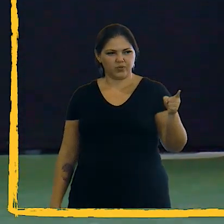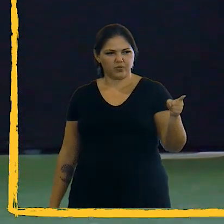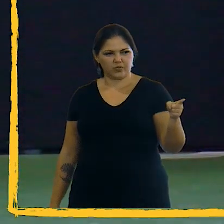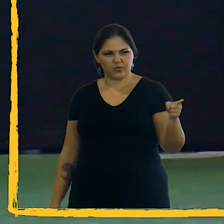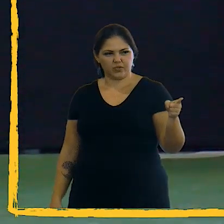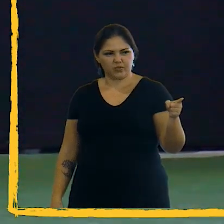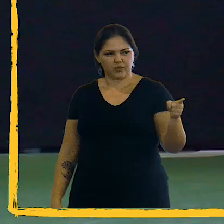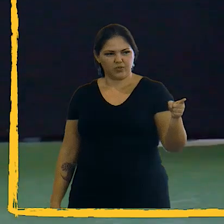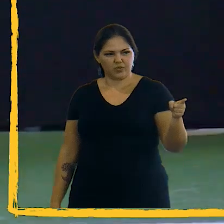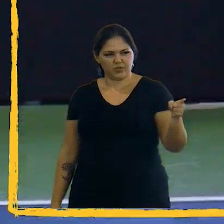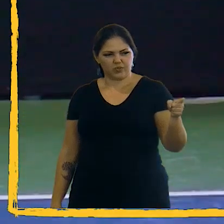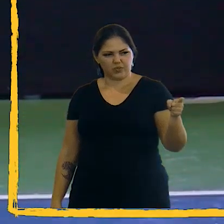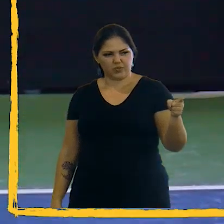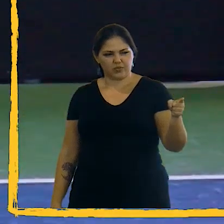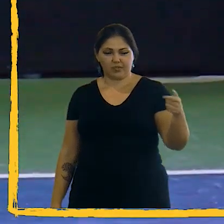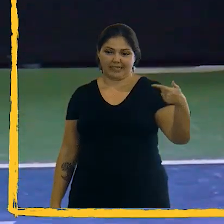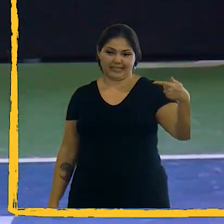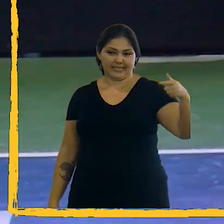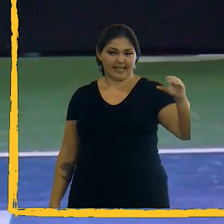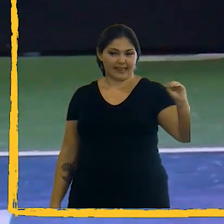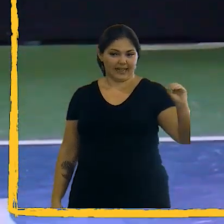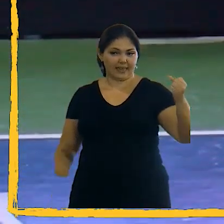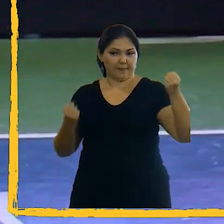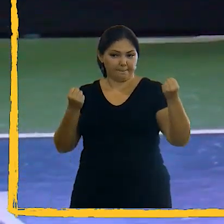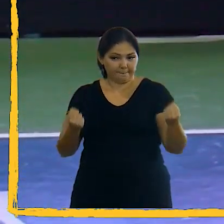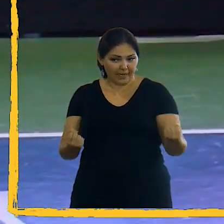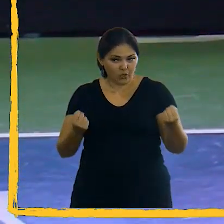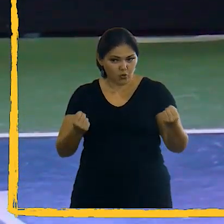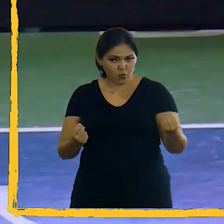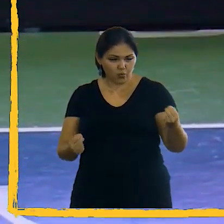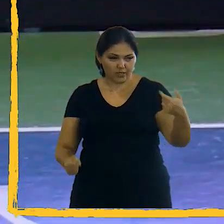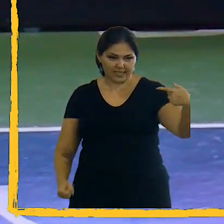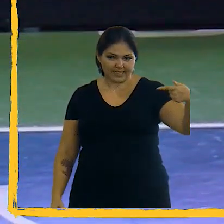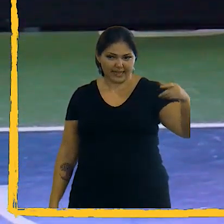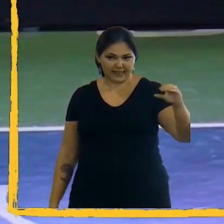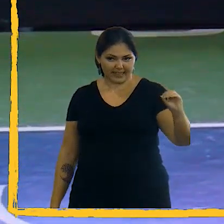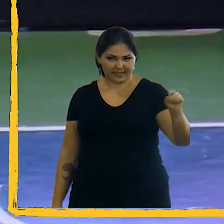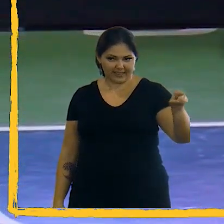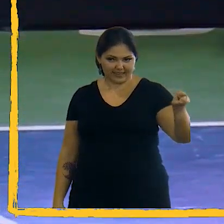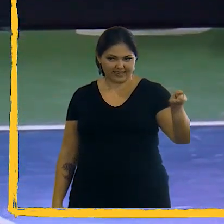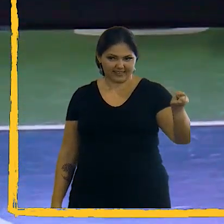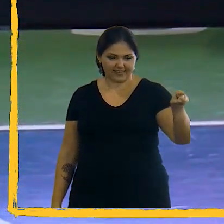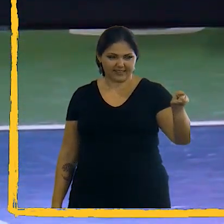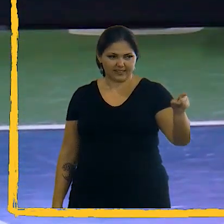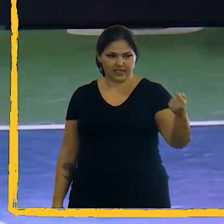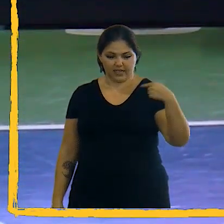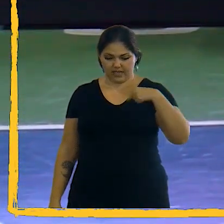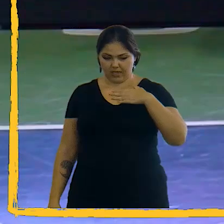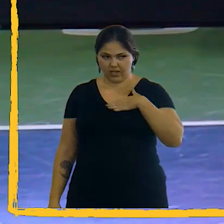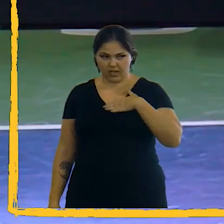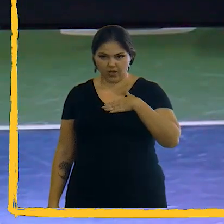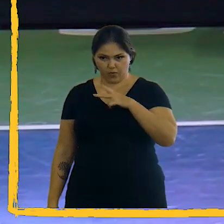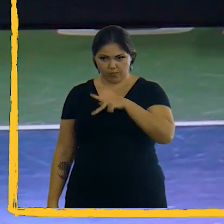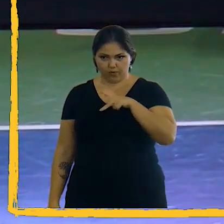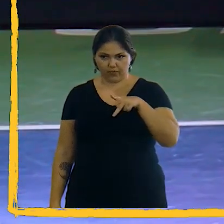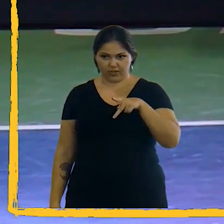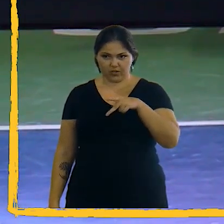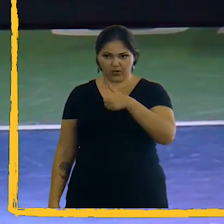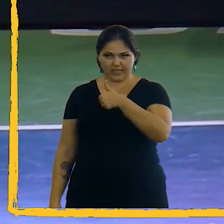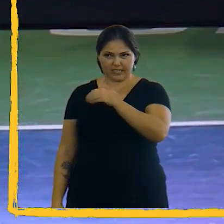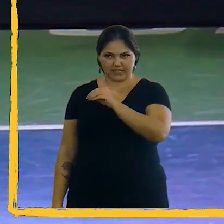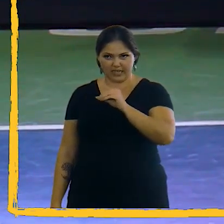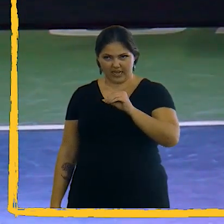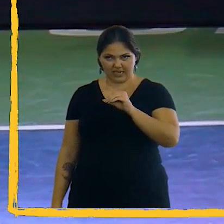70 70 70 o Pedro pesa 70 Eu peso 100 mentira é